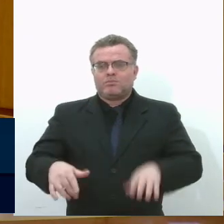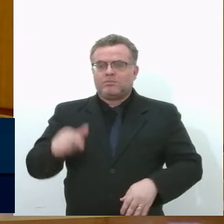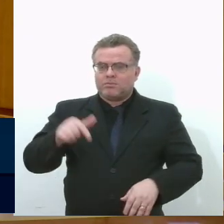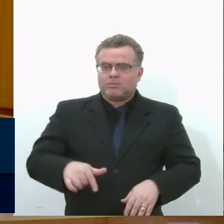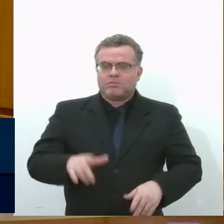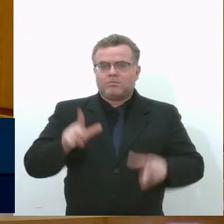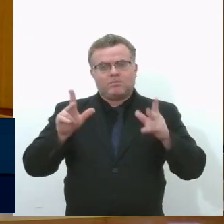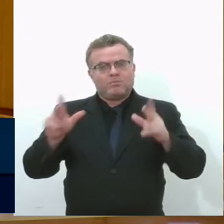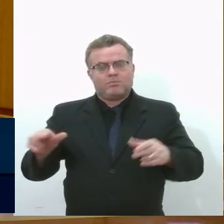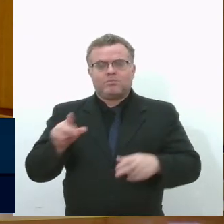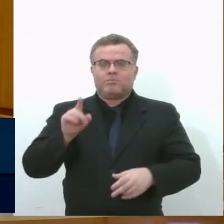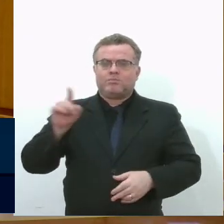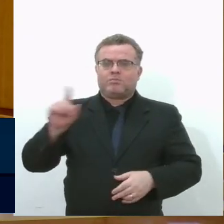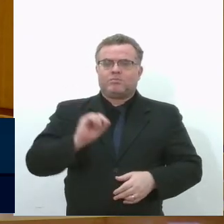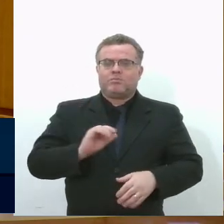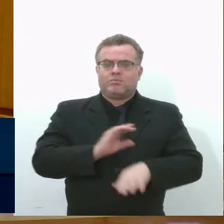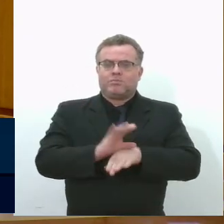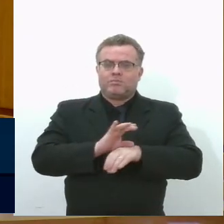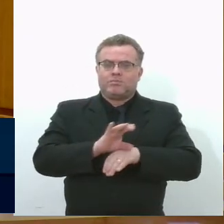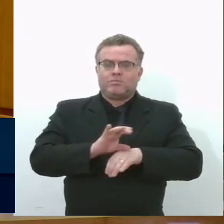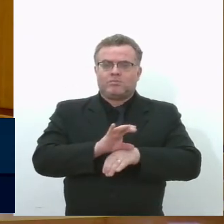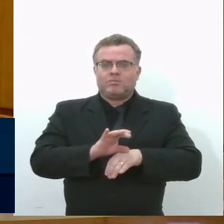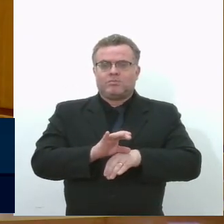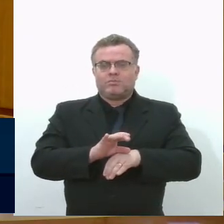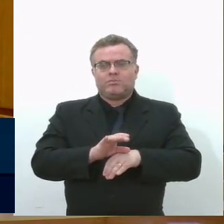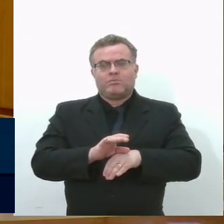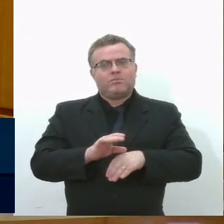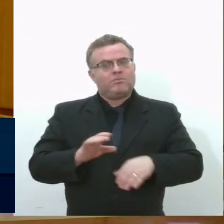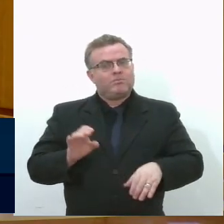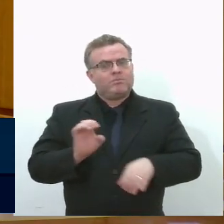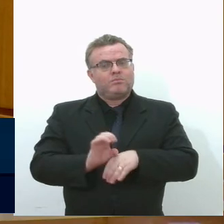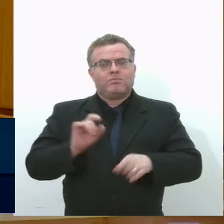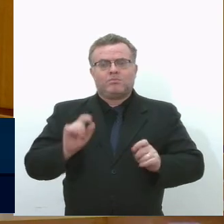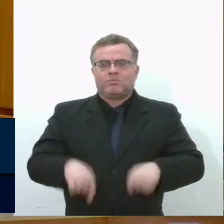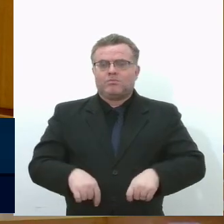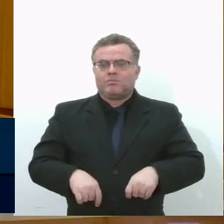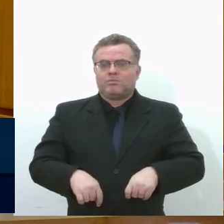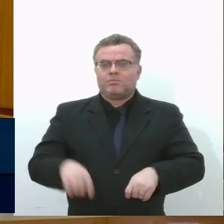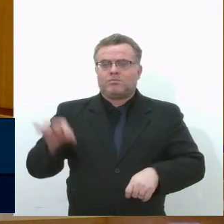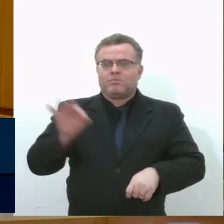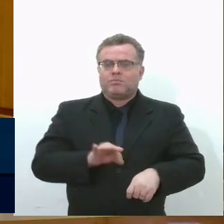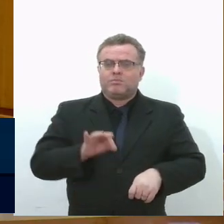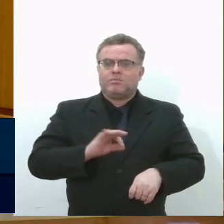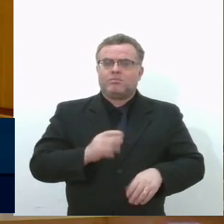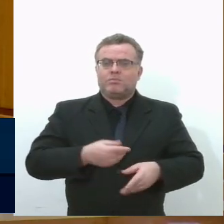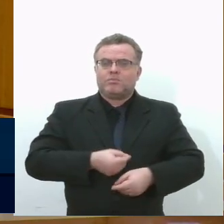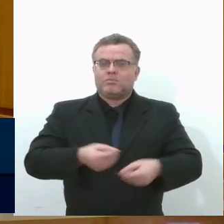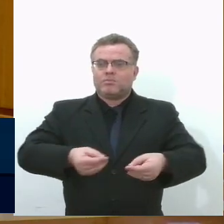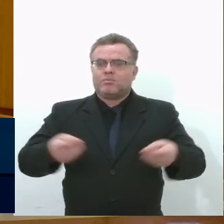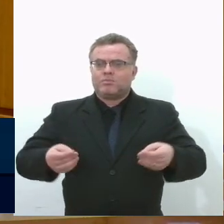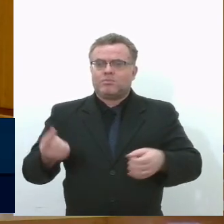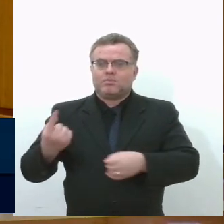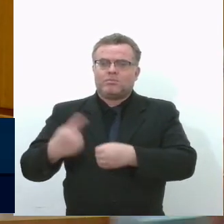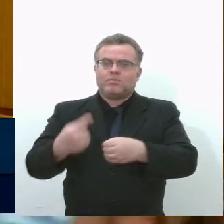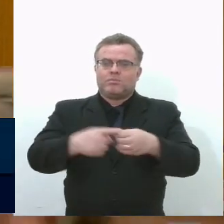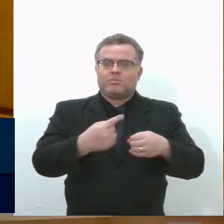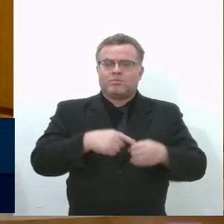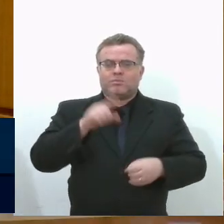presente na nossa Constituição. Quem tem que distribuir cotas do ICMS para os municípios é